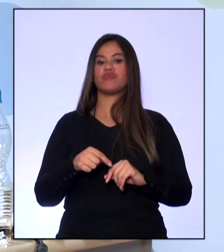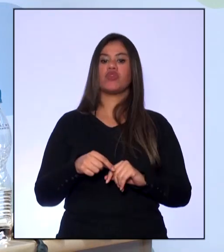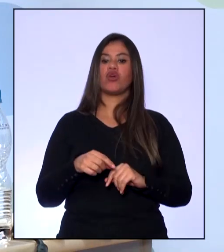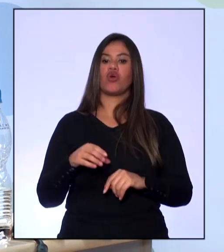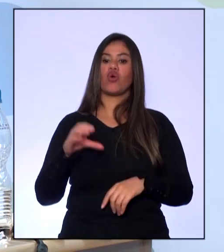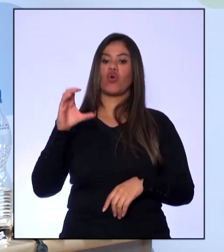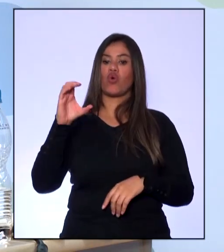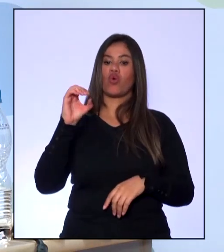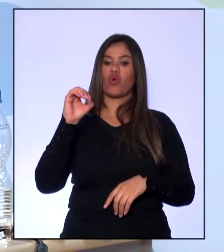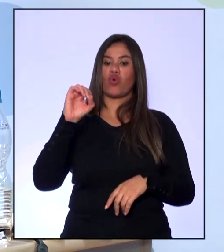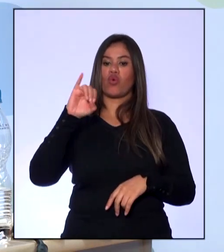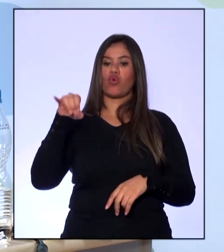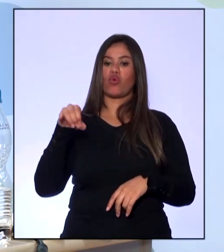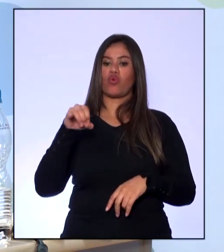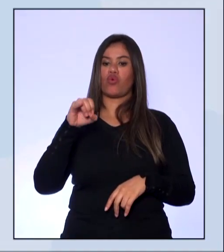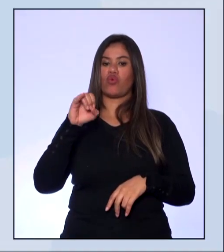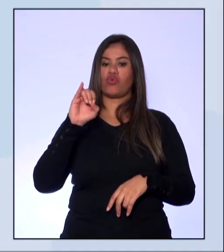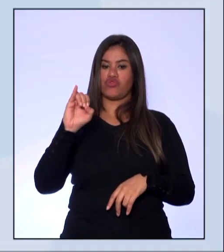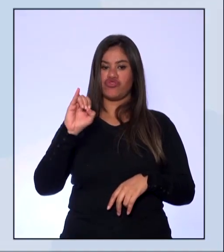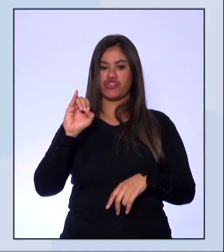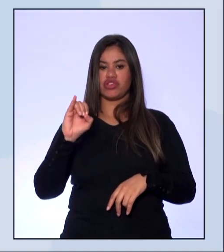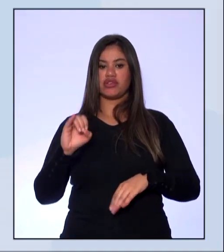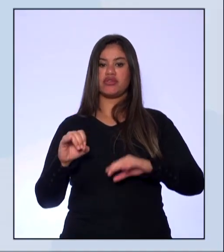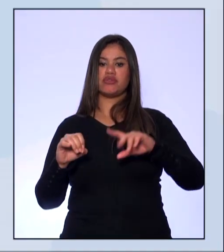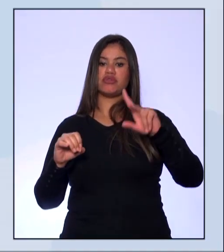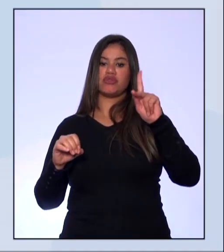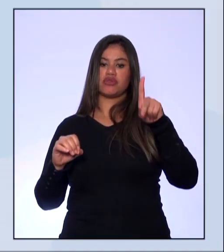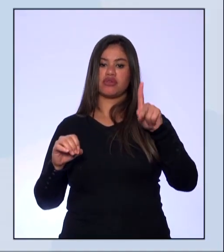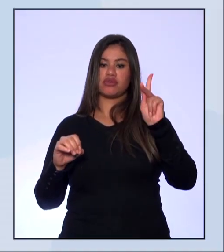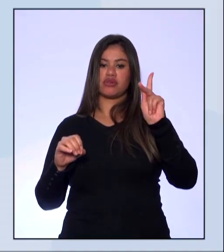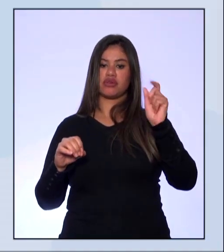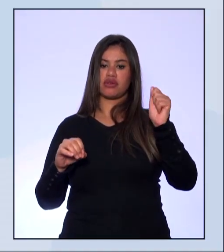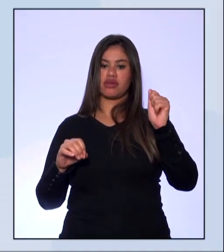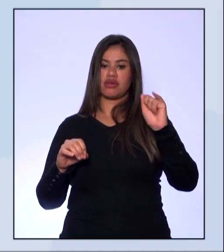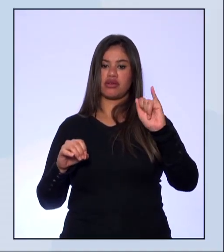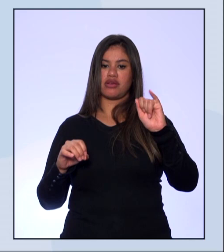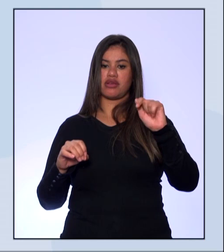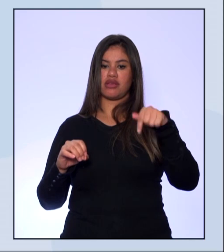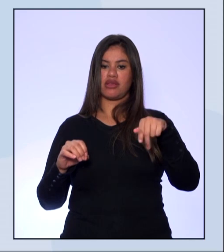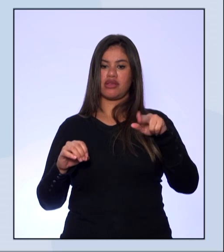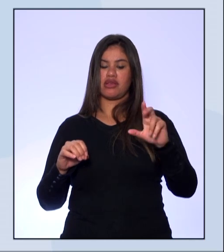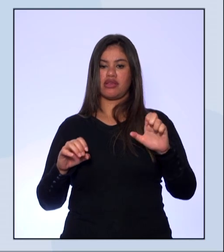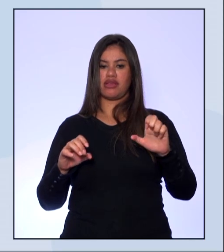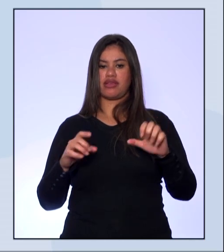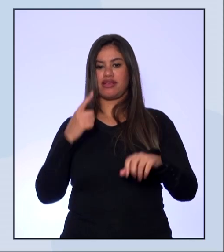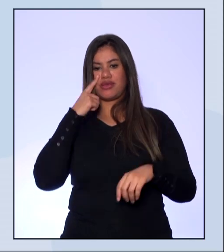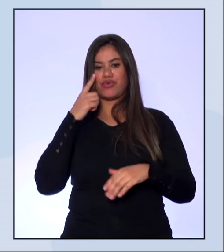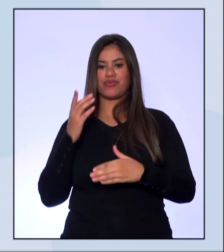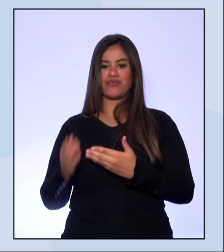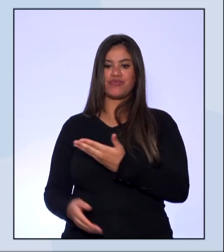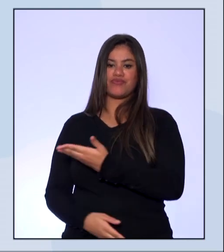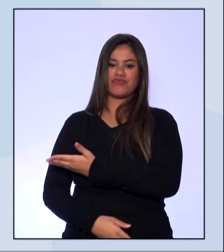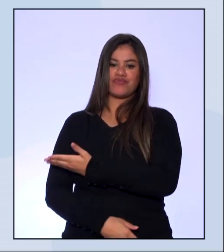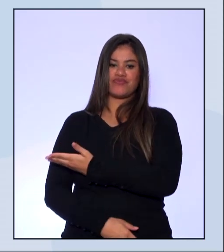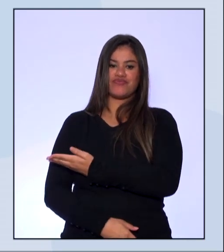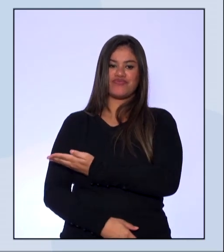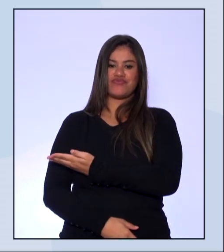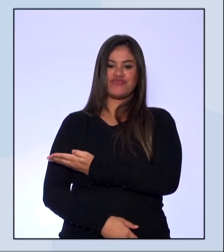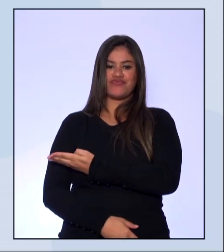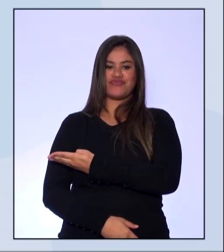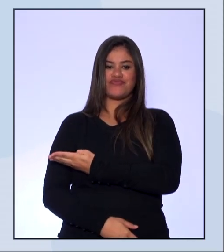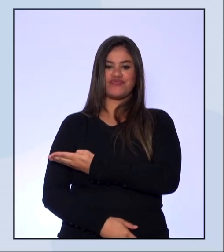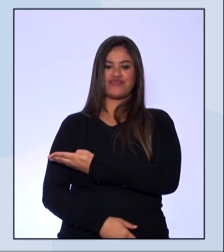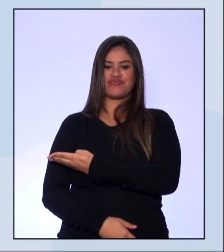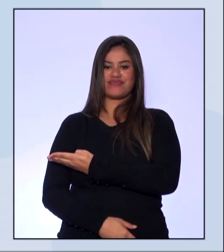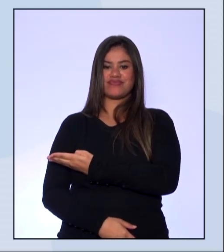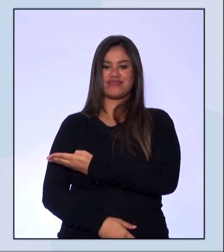Koji e do outro lado Kaique. Assim, nós vamos... Desse jeito, como está na tela agora. Sim, desse jeito como está na tela, obrigada. Esse modelo sugerido,